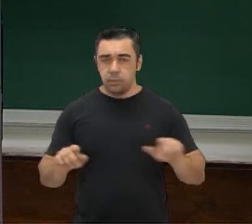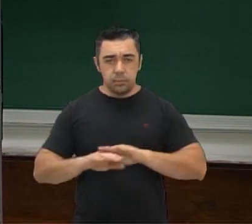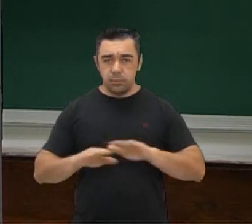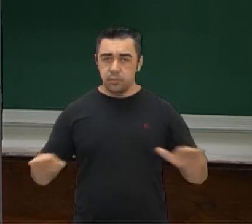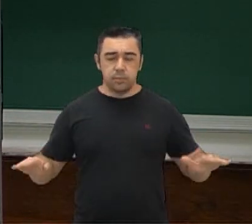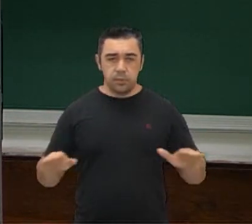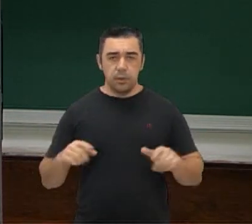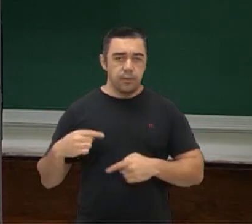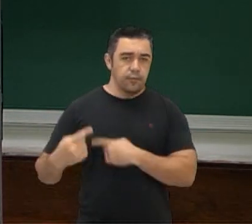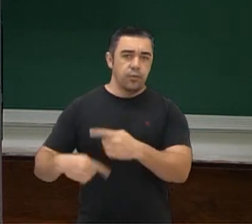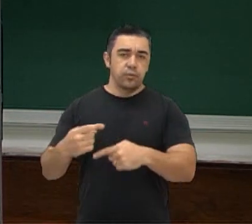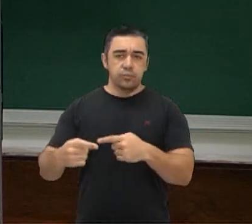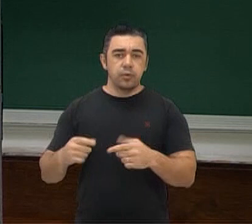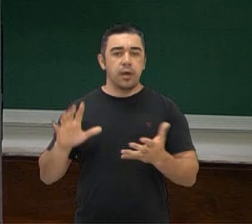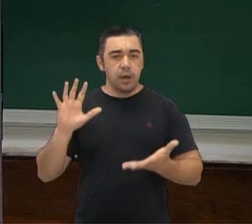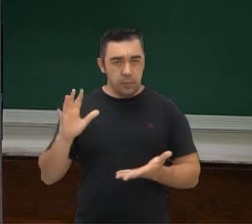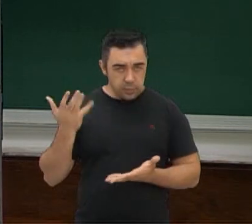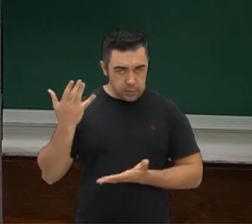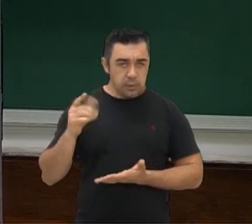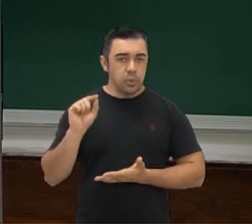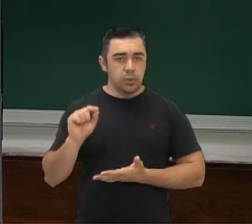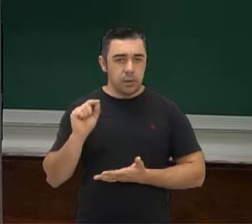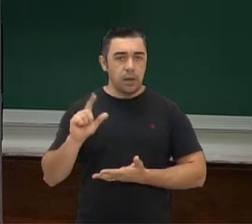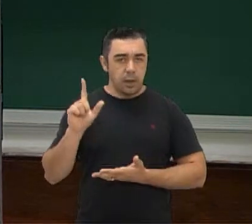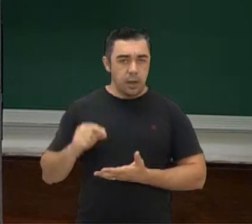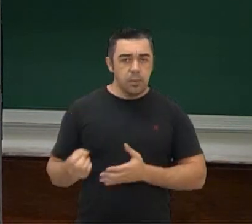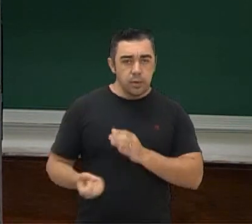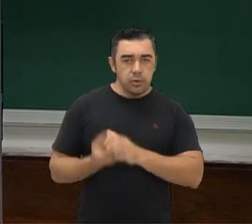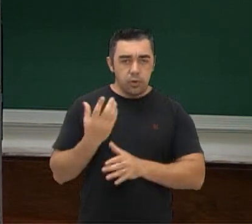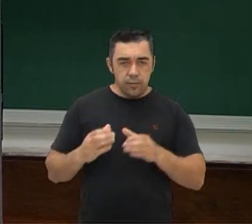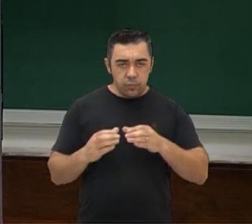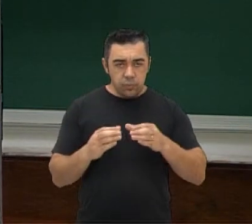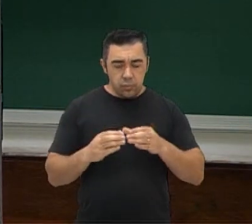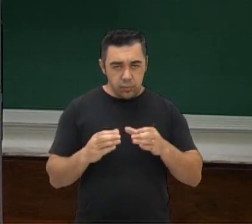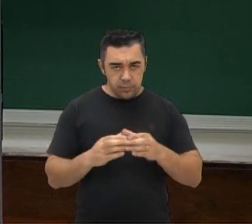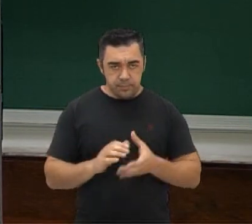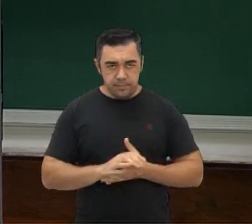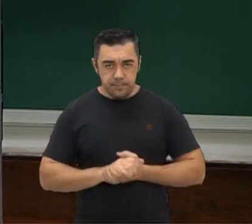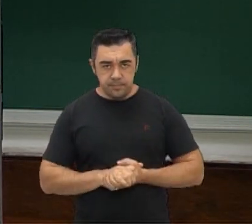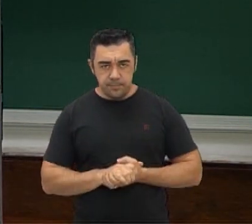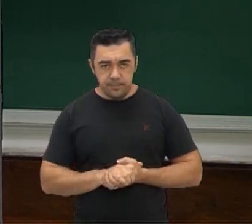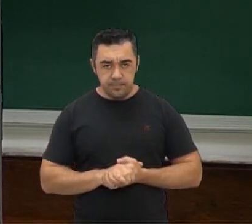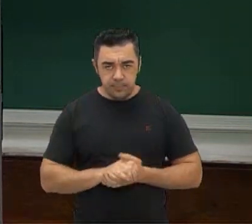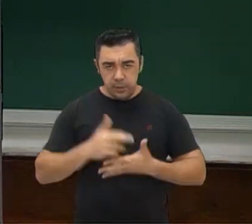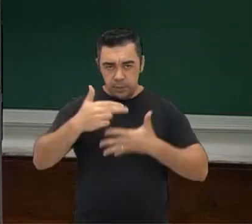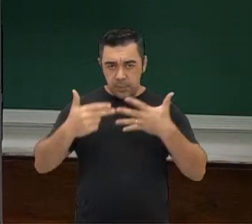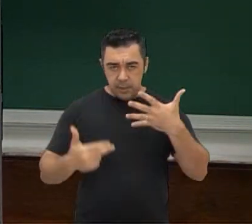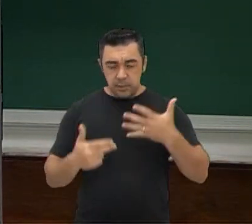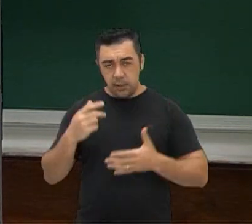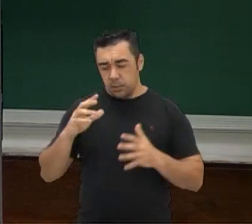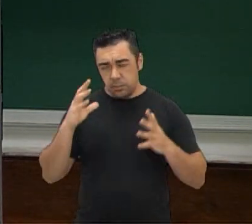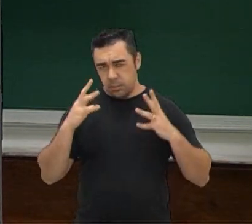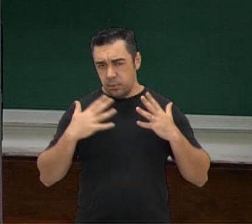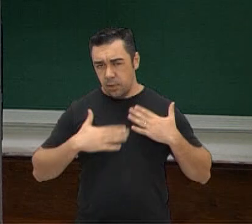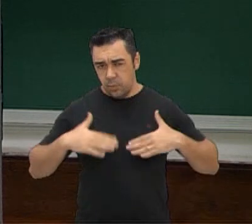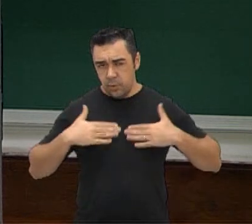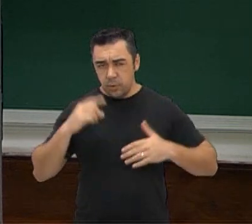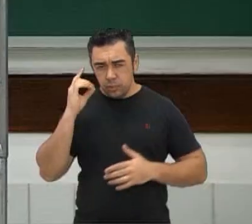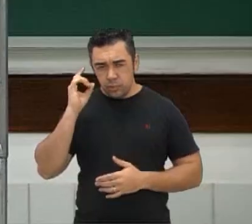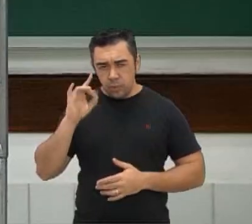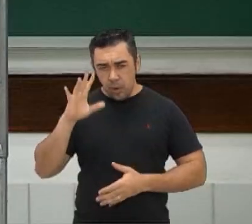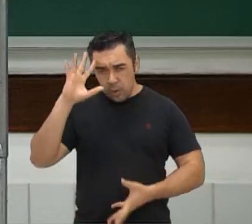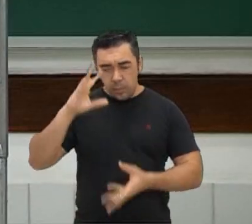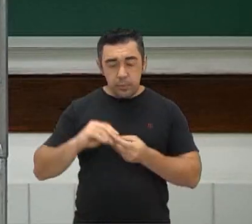não há mais fluxo gênico, então está ocorrendo uma formação de nova espécie, tá? Tranquilo também, né? Só interpretação. Gente,